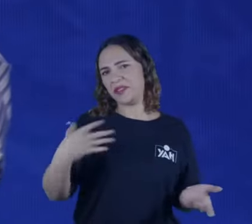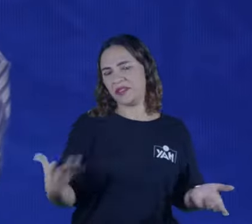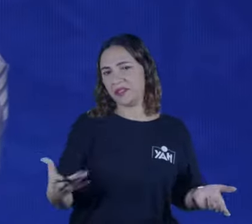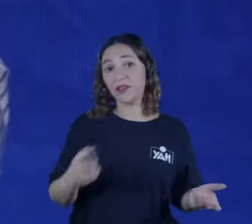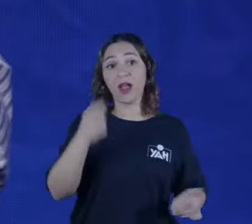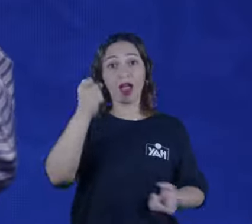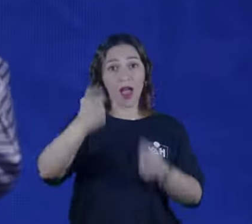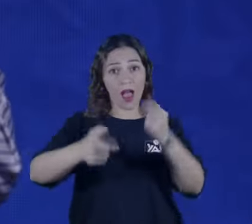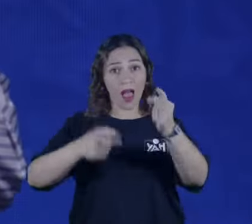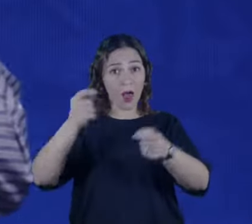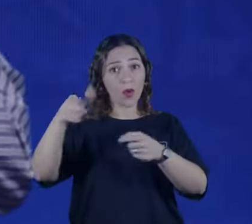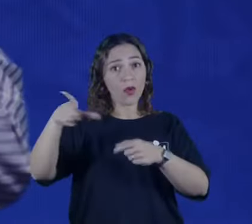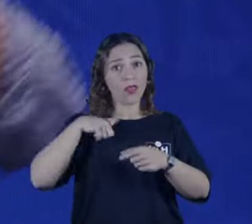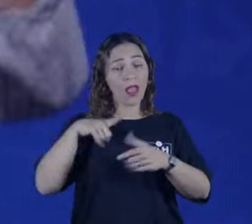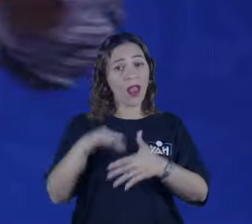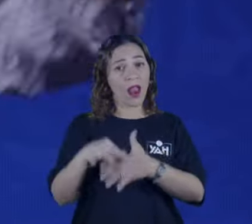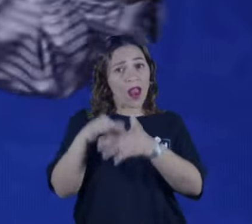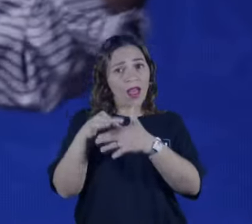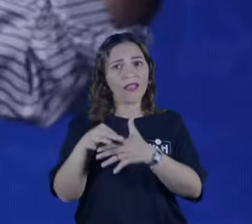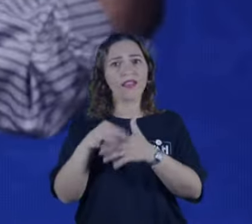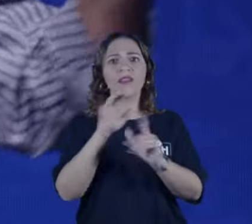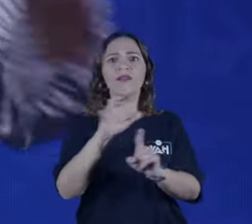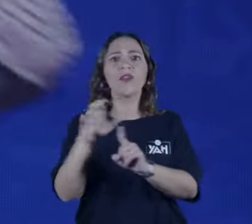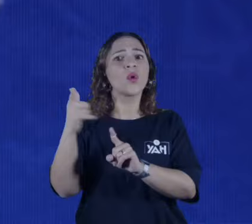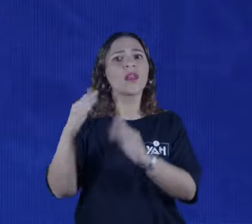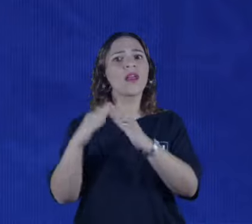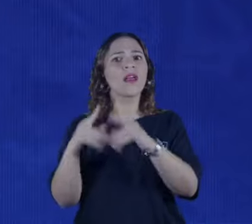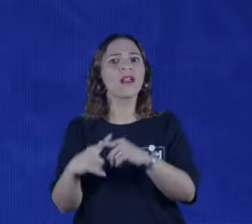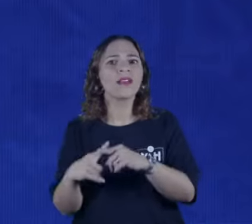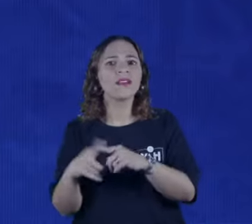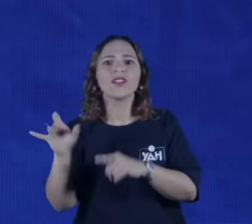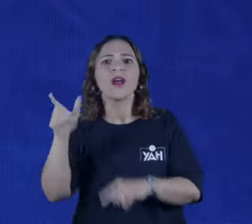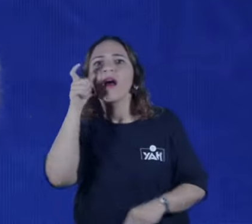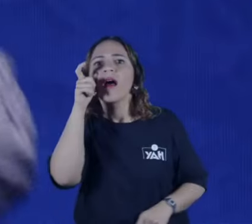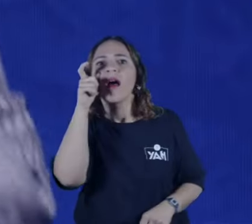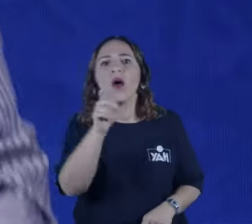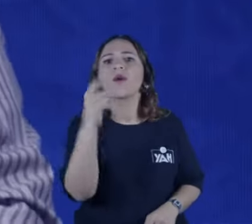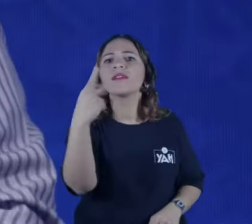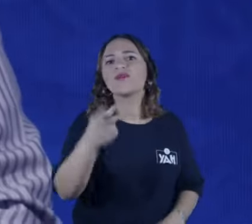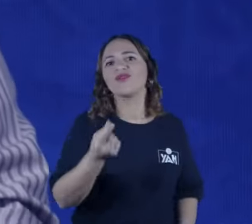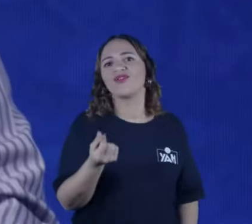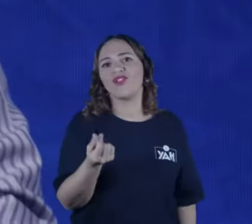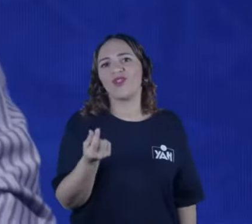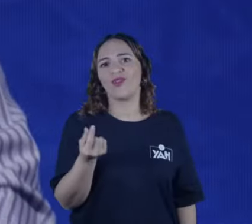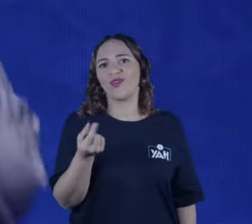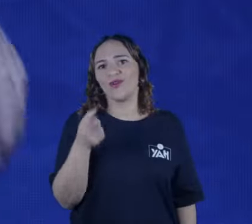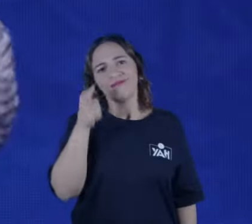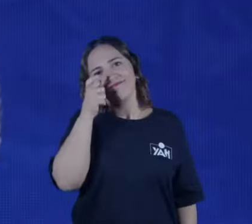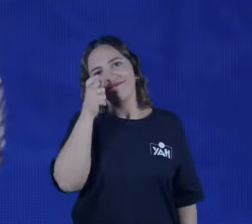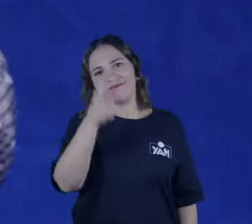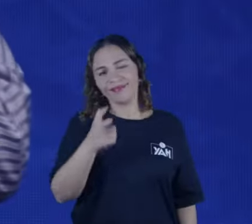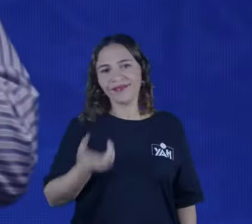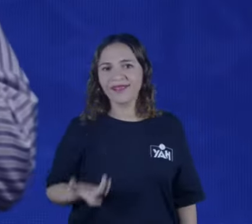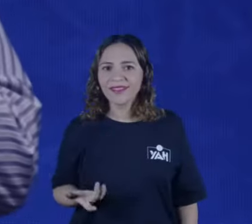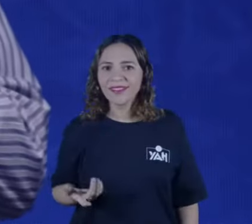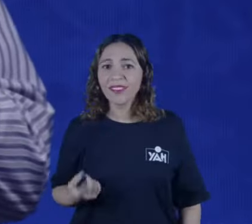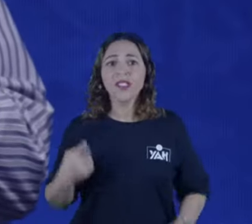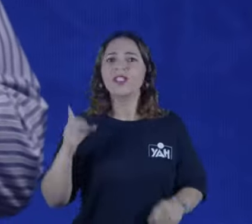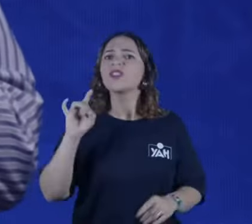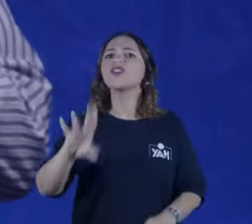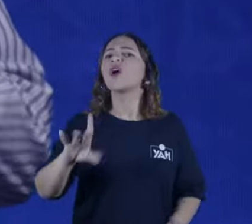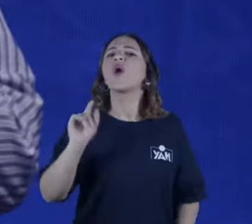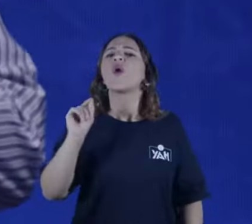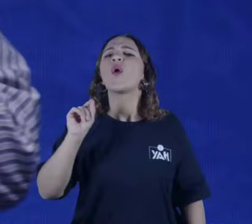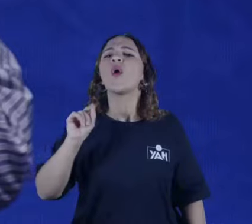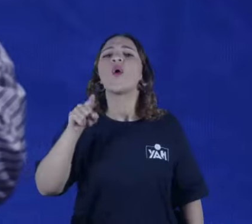alguns líderes e influenciadores que nem igreja tem, eles estão mais interessados no seu dinheiro, na medida que eles só querem